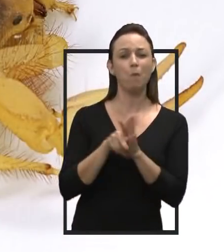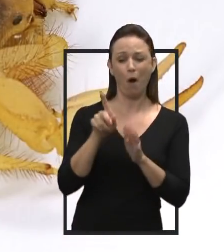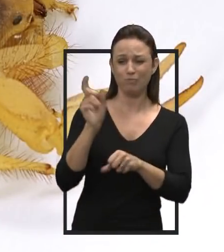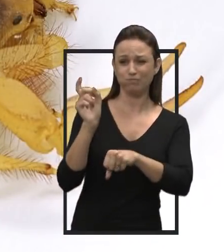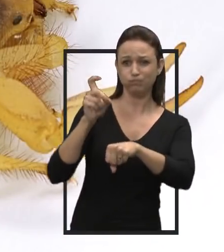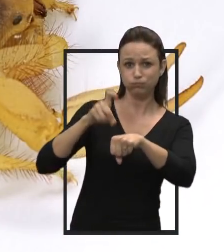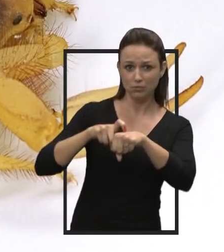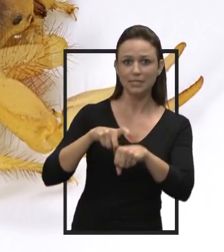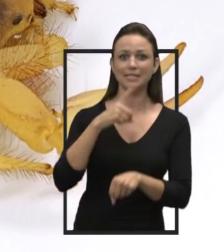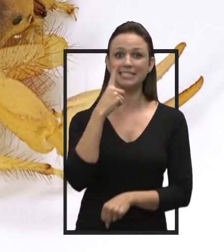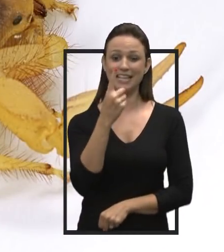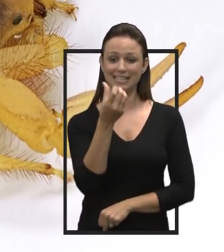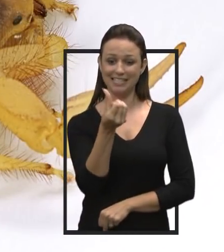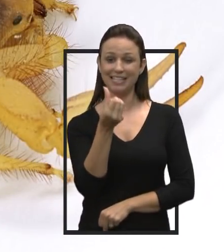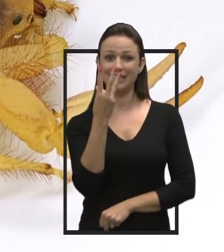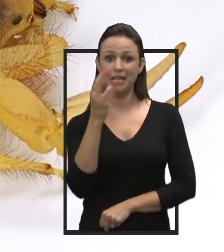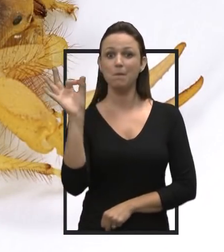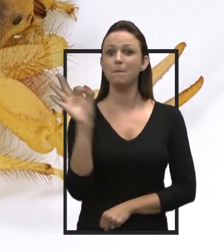escorpião aumentou em